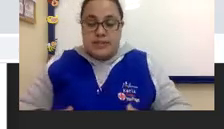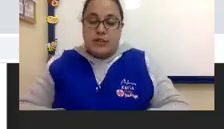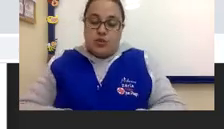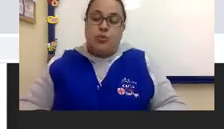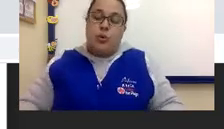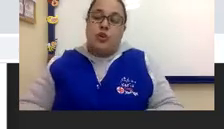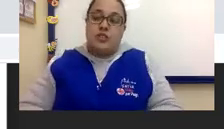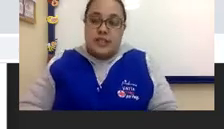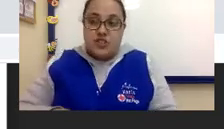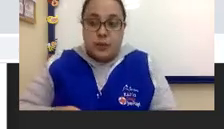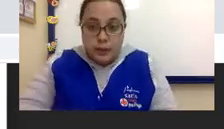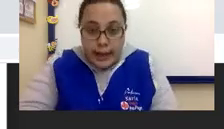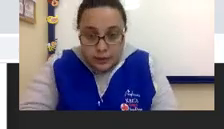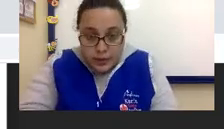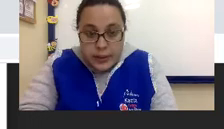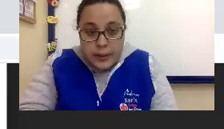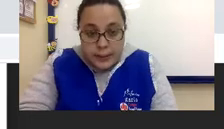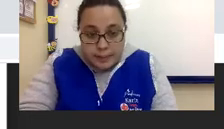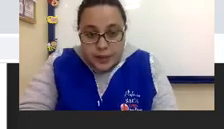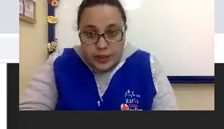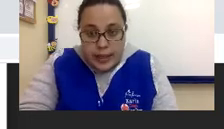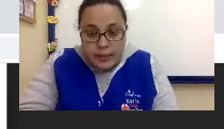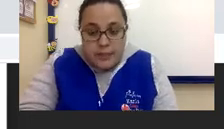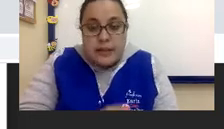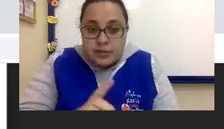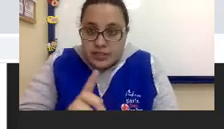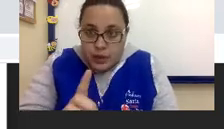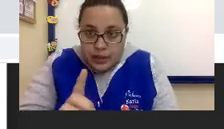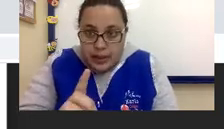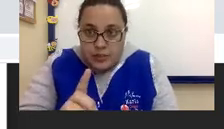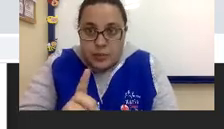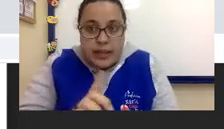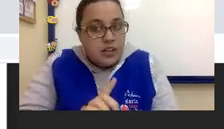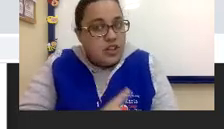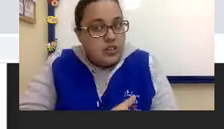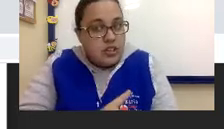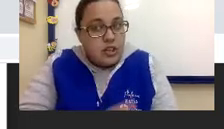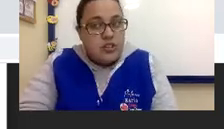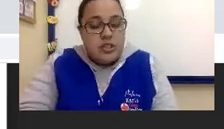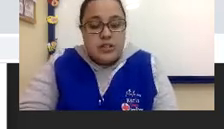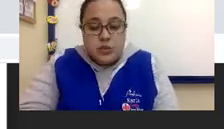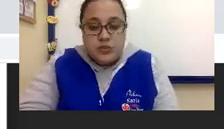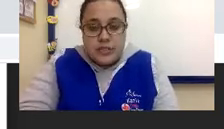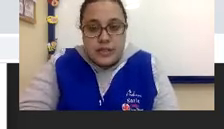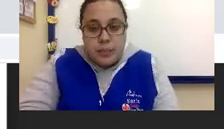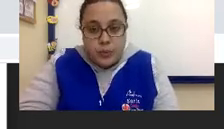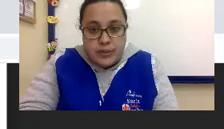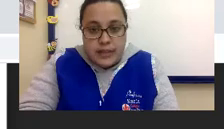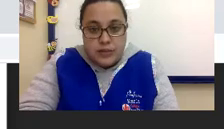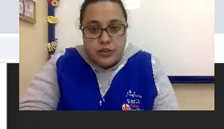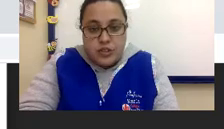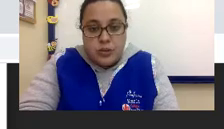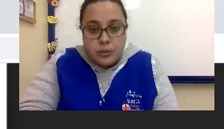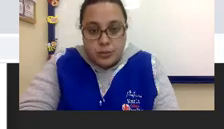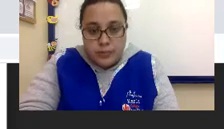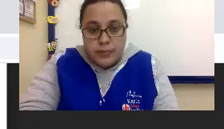dentro, assim, junto com o nosso intestino delgado. Ok? Então, vocês podem também responder e a gente tira as dúvidas depois, lá